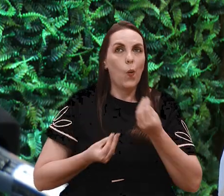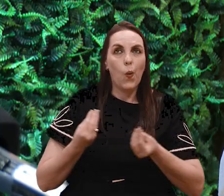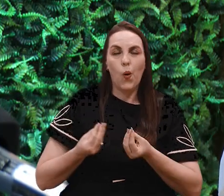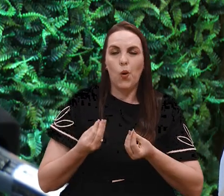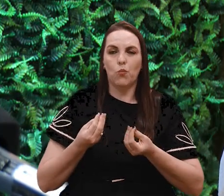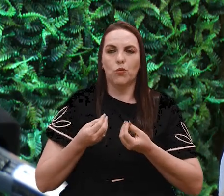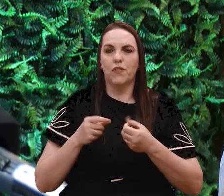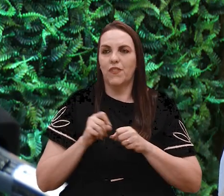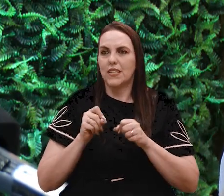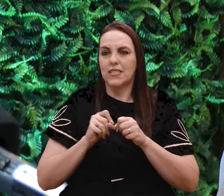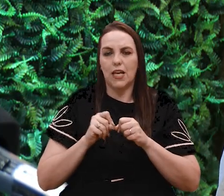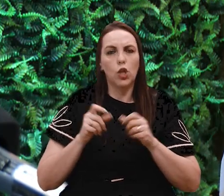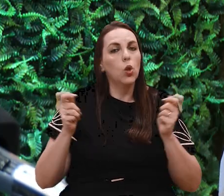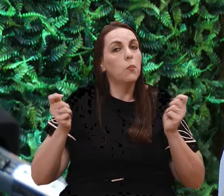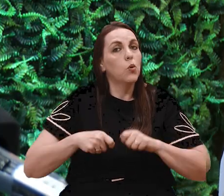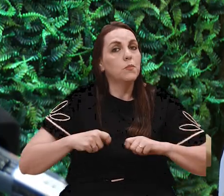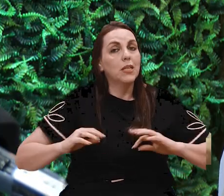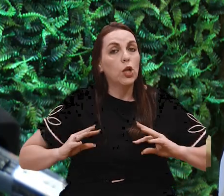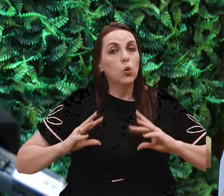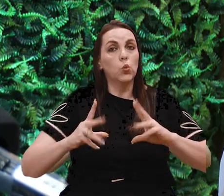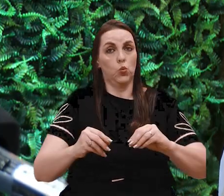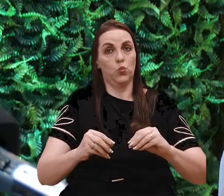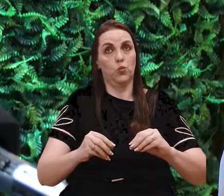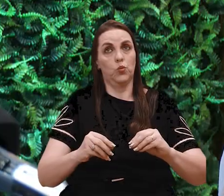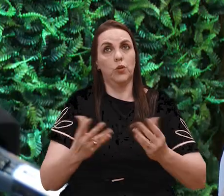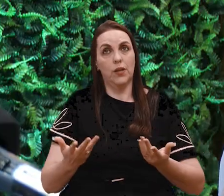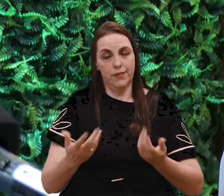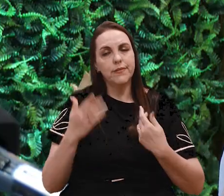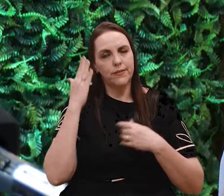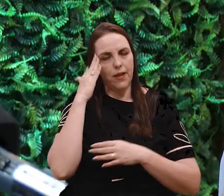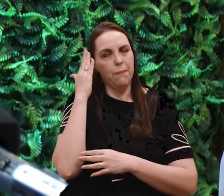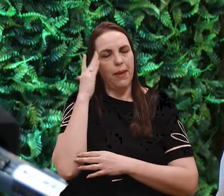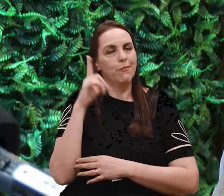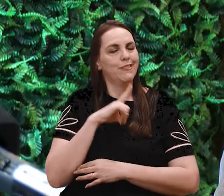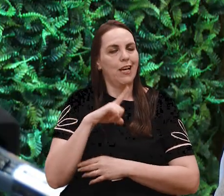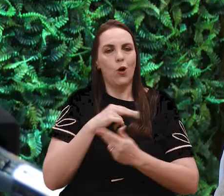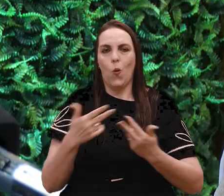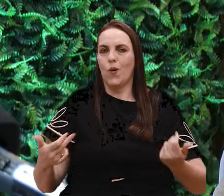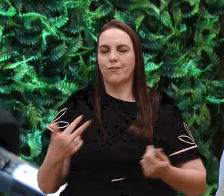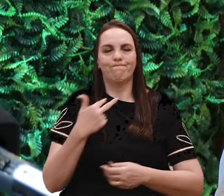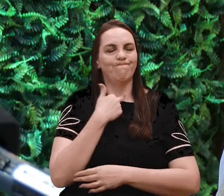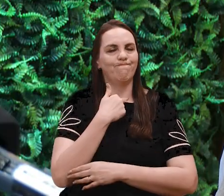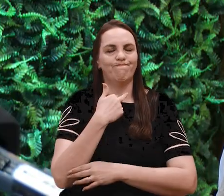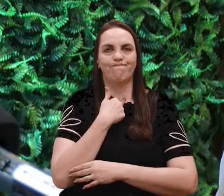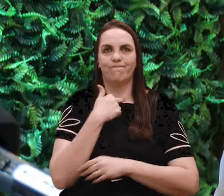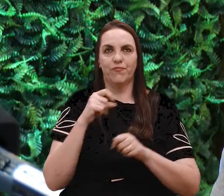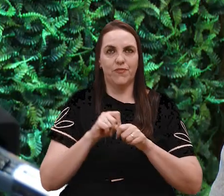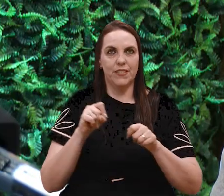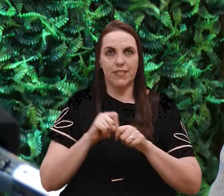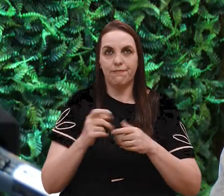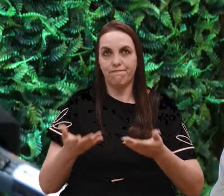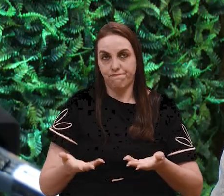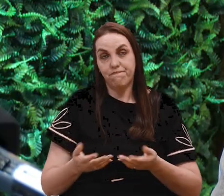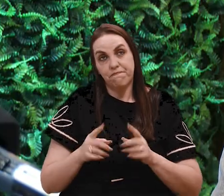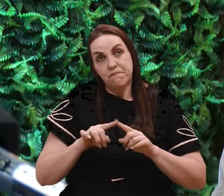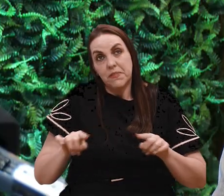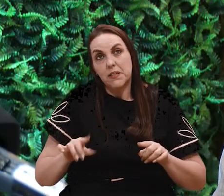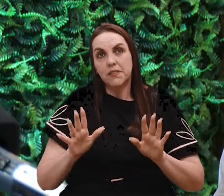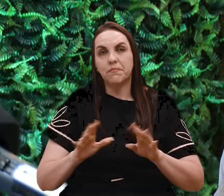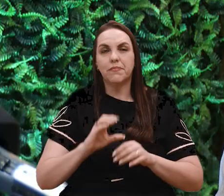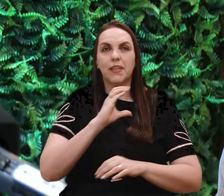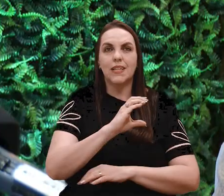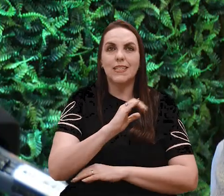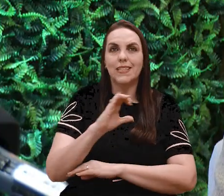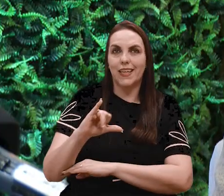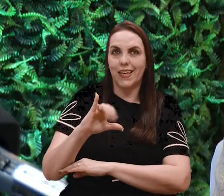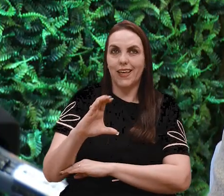possa ser viável também, porque a gente sabe que tem questões que não são viáveis à realização. Então a SIC está